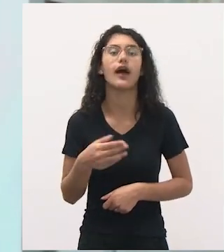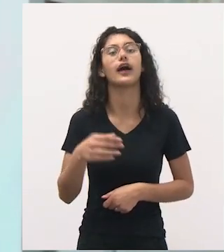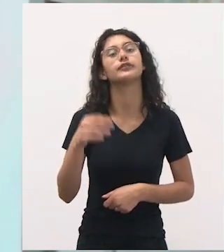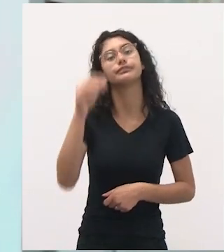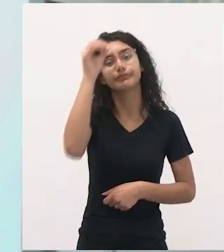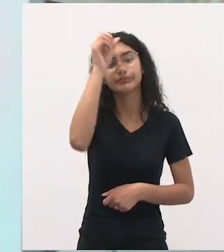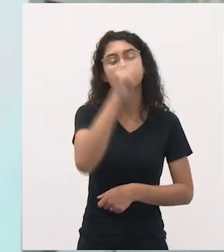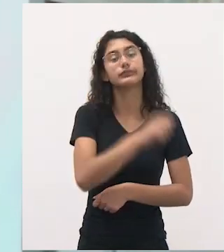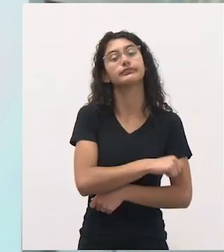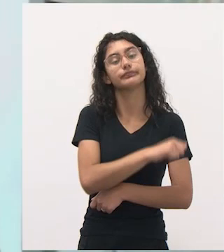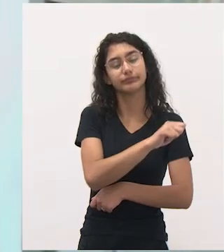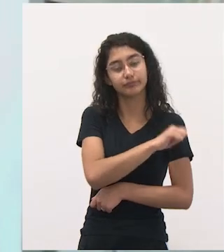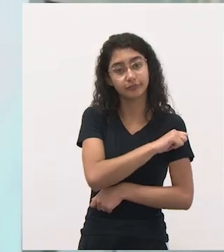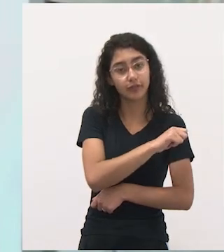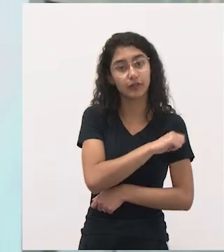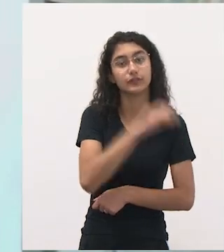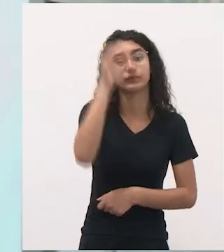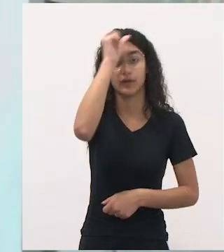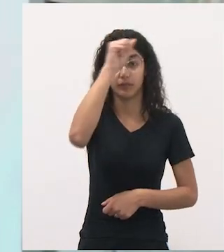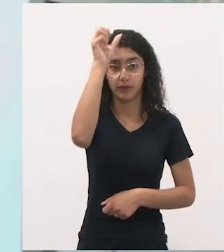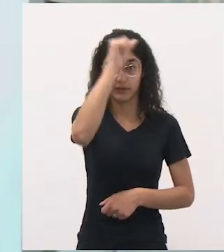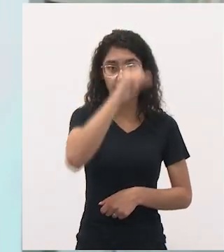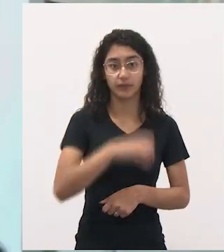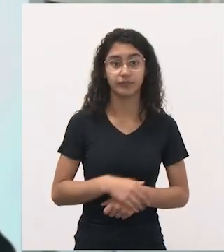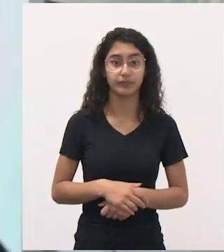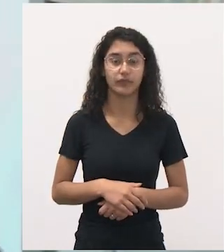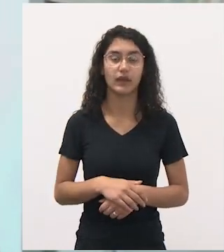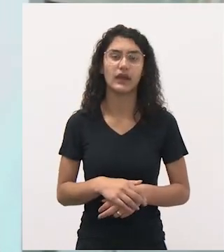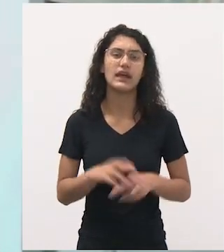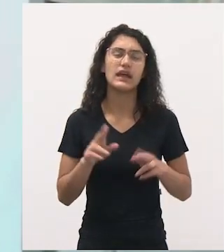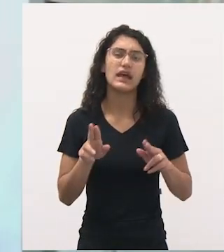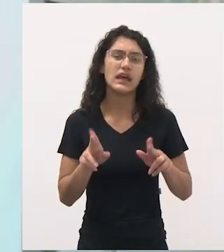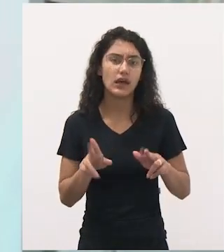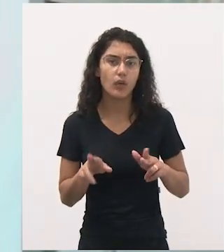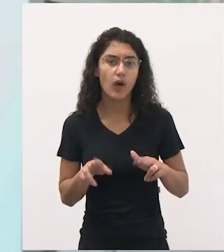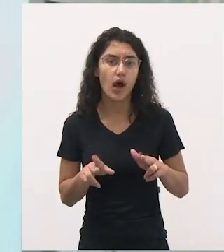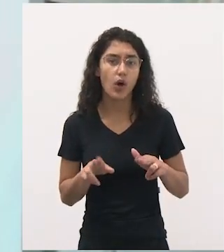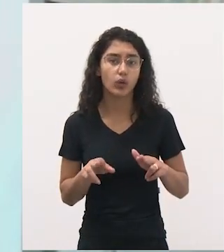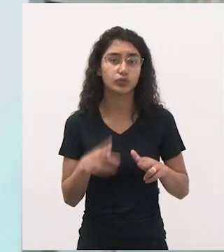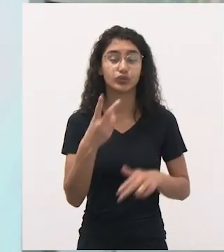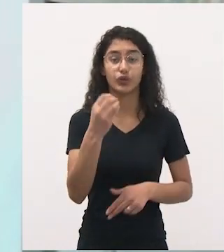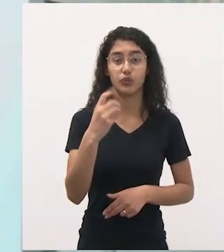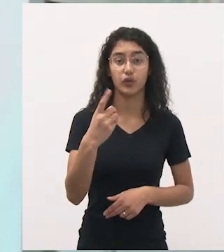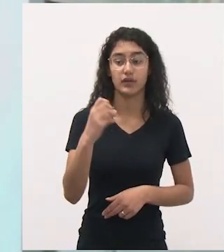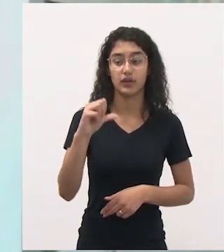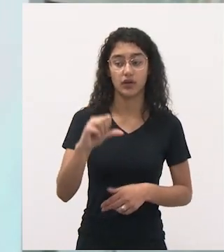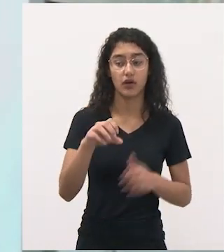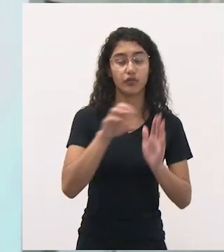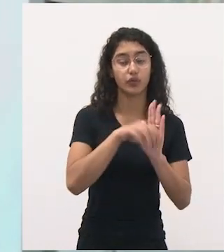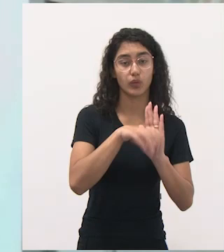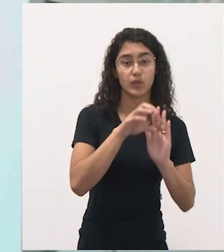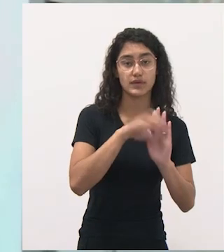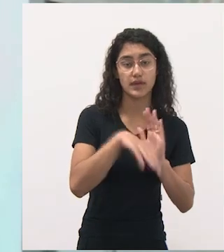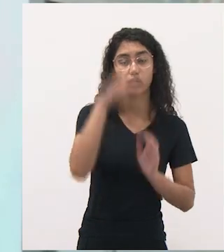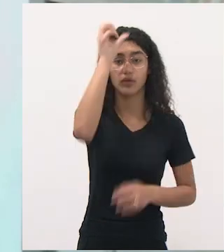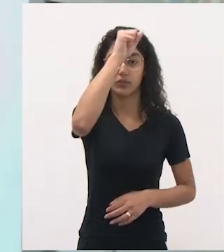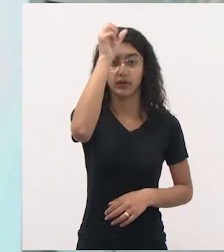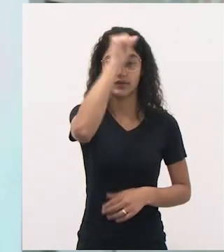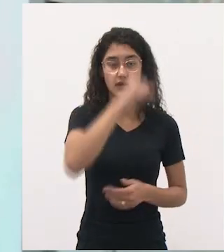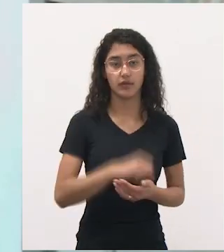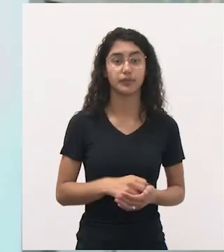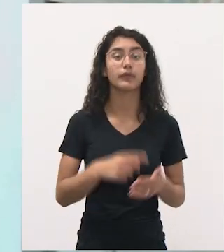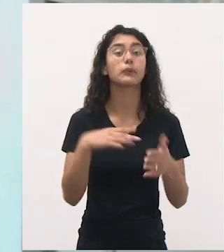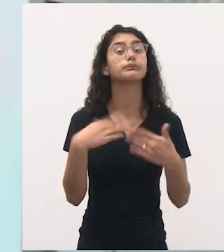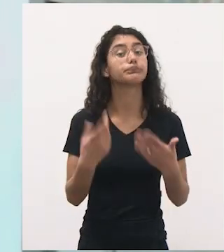Será que são ainda os mesmos conceitos, as mesmas aprendizagens? A partir do